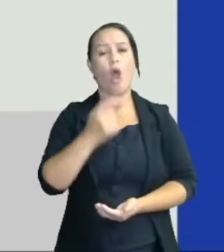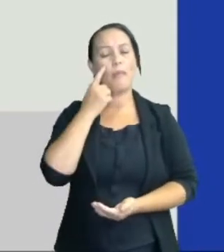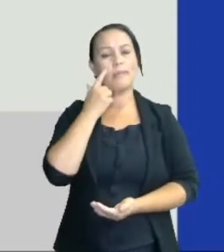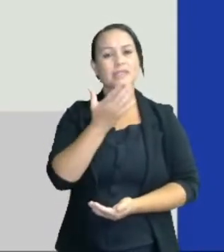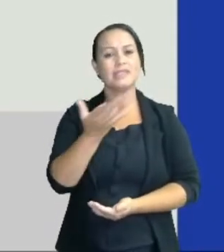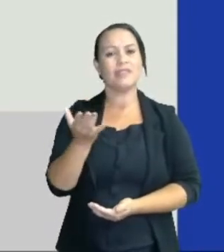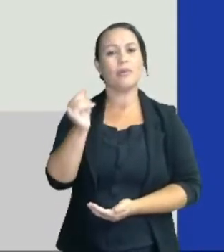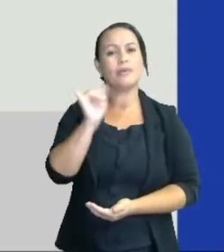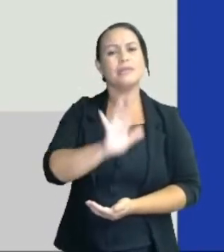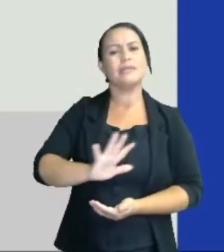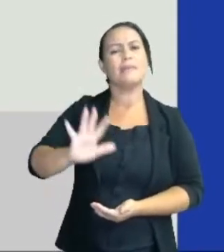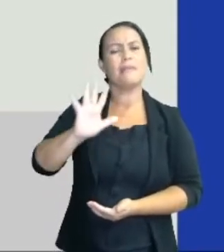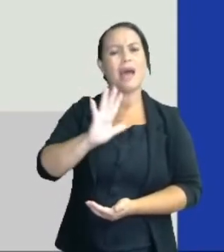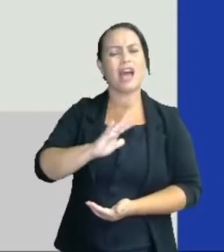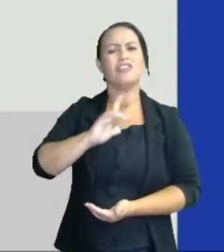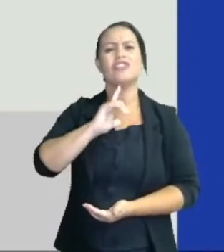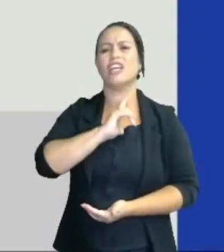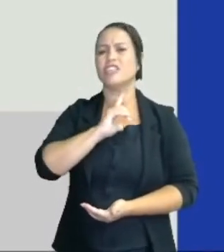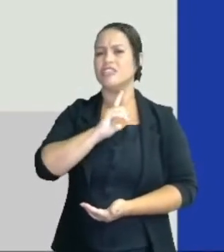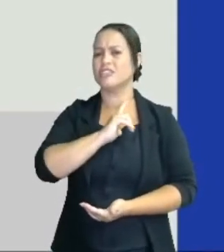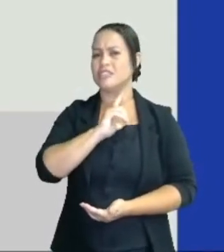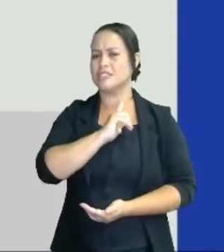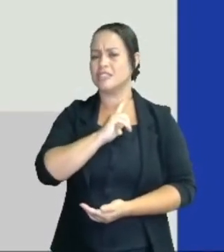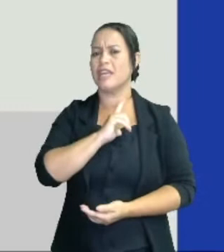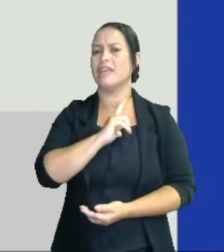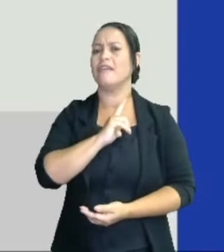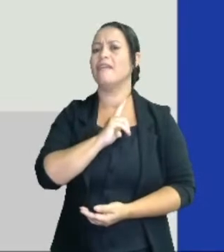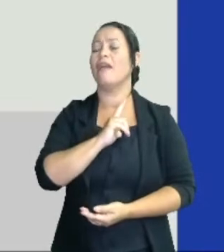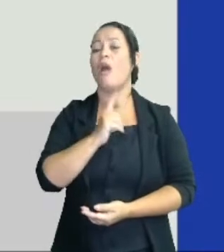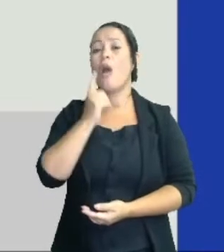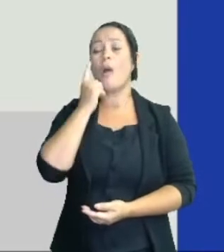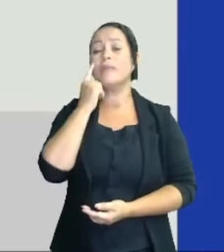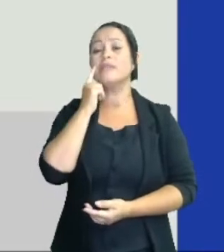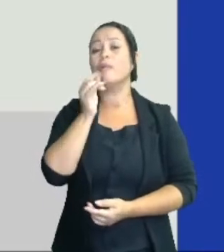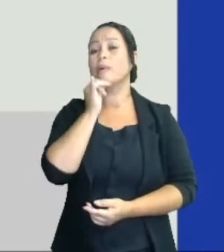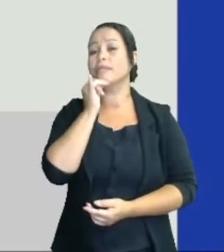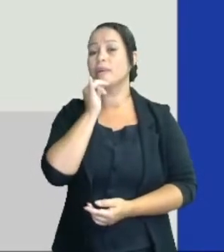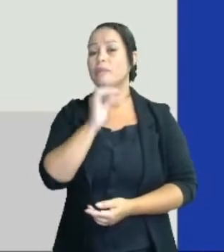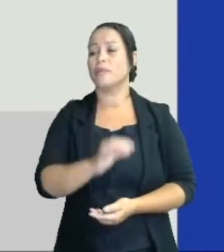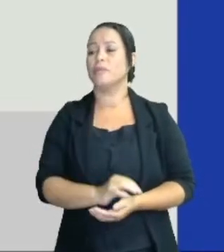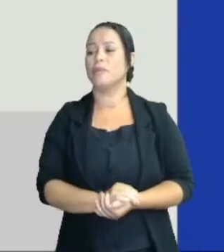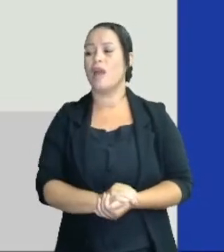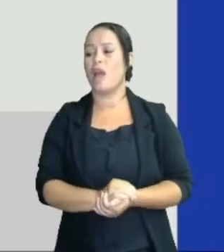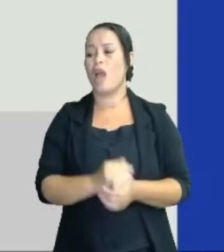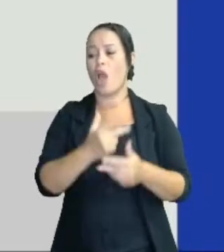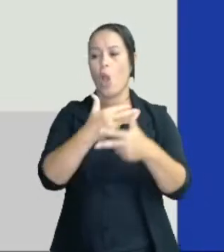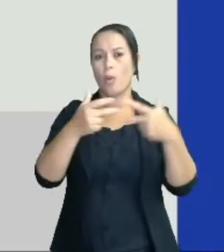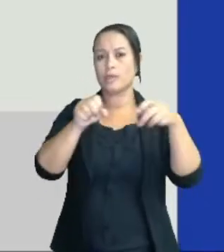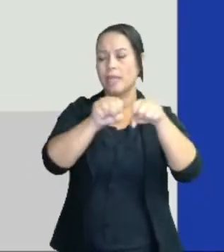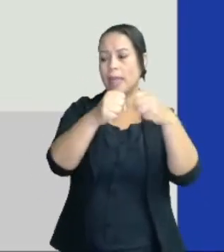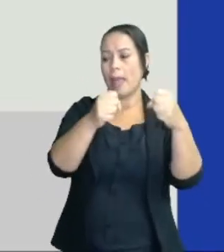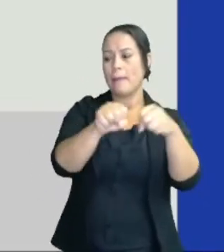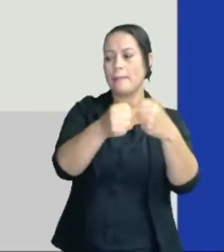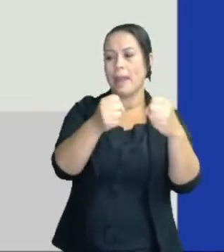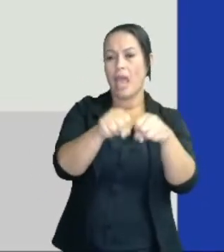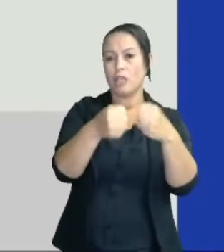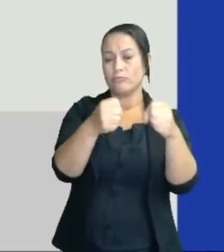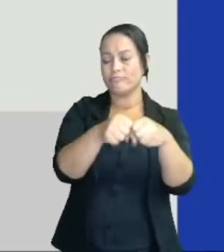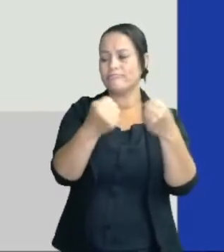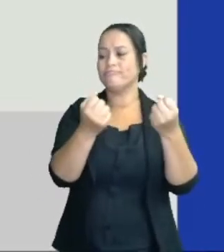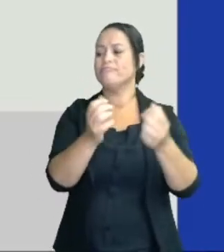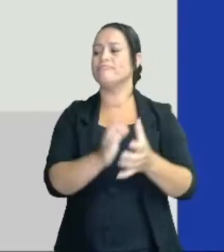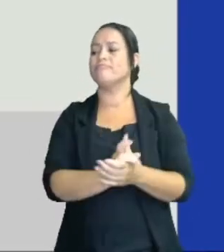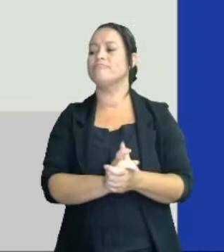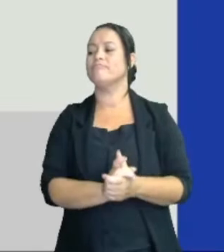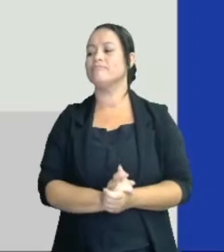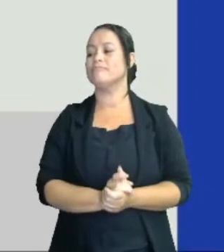Olha aqui, a gente tem aqui alguns recursos gráficos. Por exemplo, coisa quebrando, que faz crack,